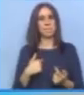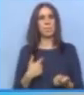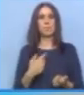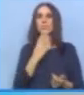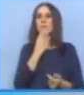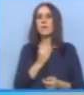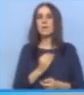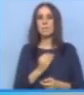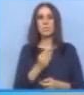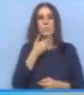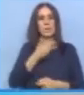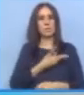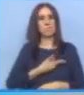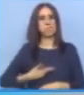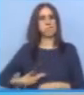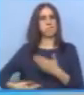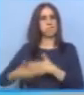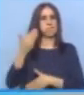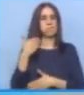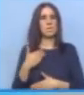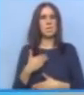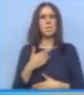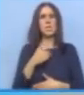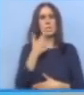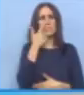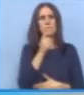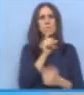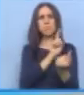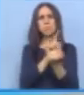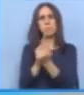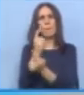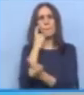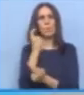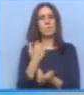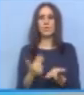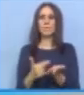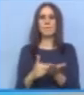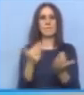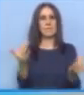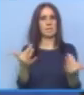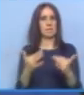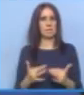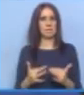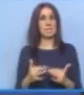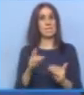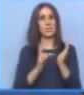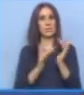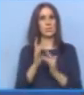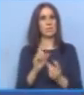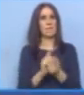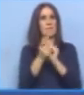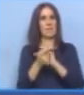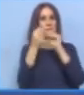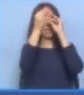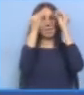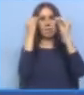rabinos e os grandes mestres da antiguidade não andavam à procura de discípulos, esperavam que eles viessem lá ter. E aqui Jesus inverte os